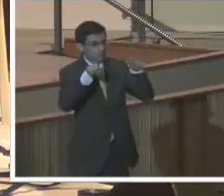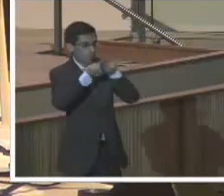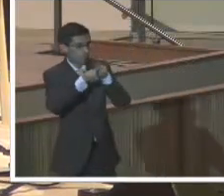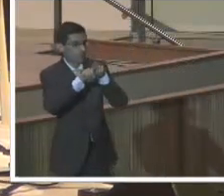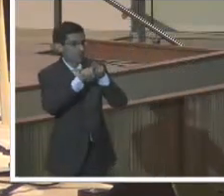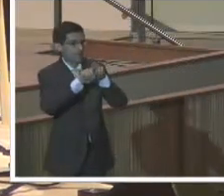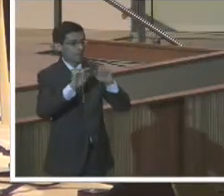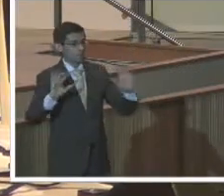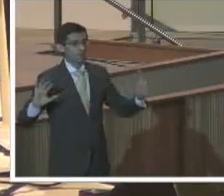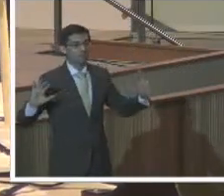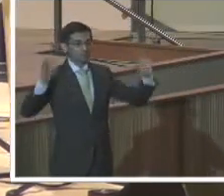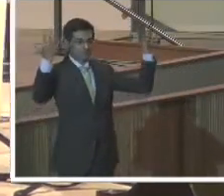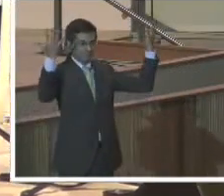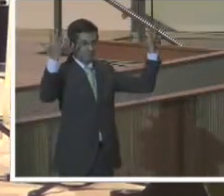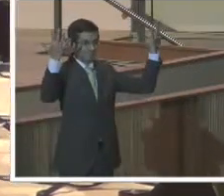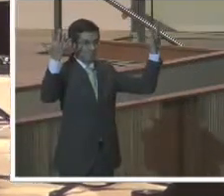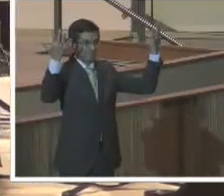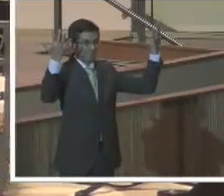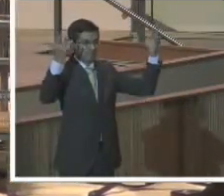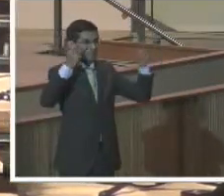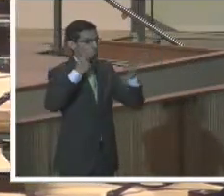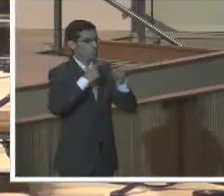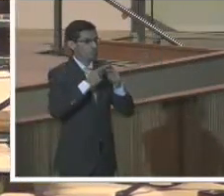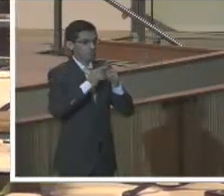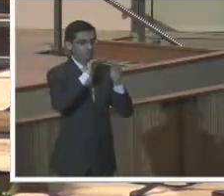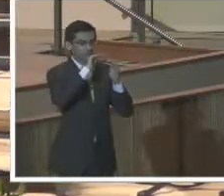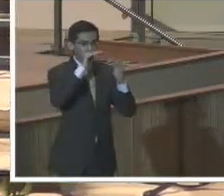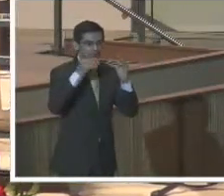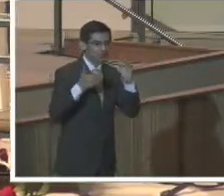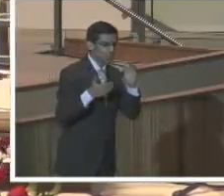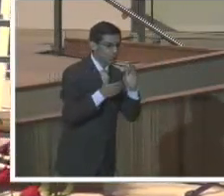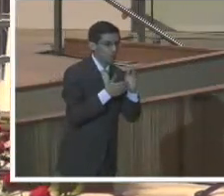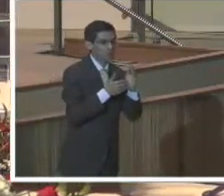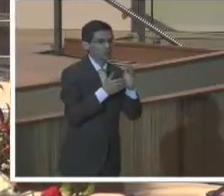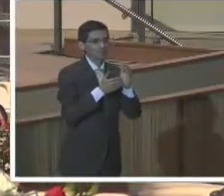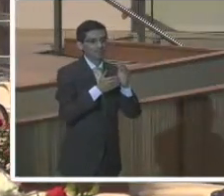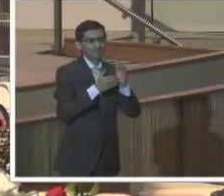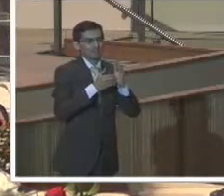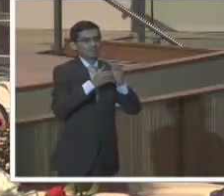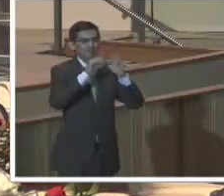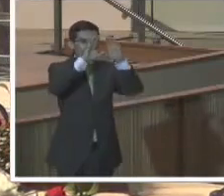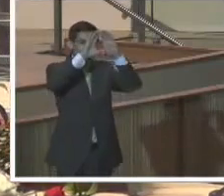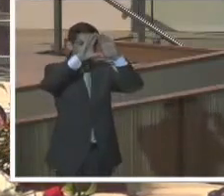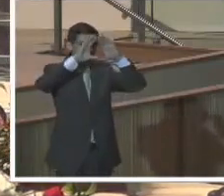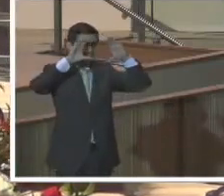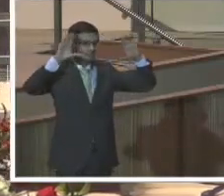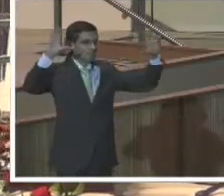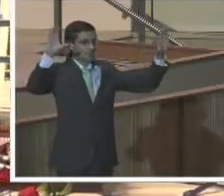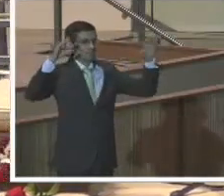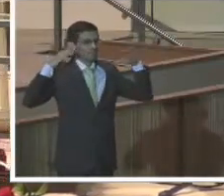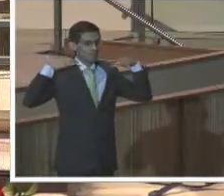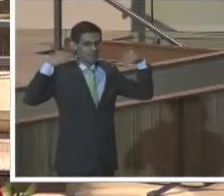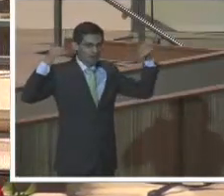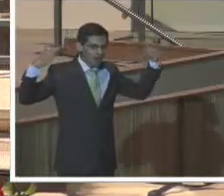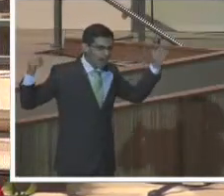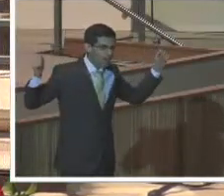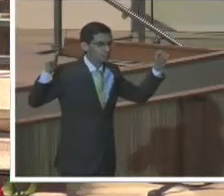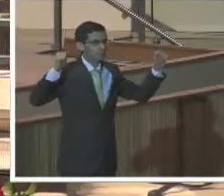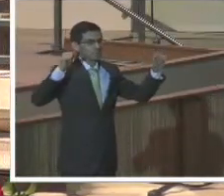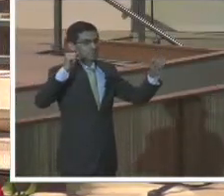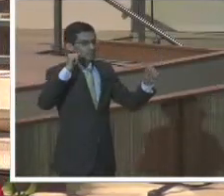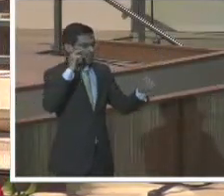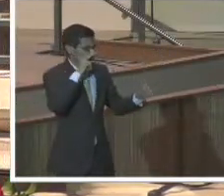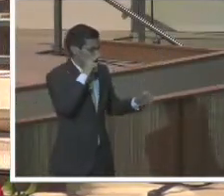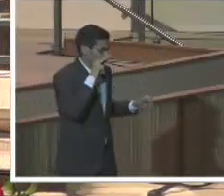porque toda a comunidade celestial está olhando e está